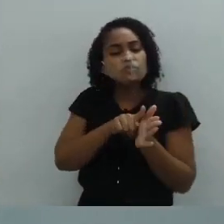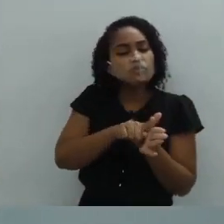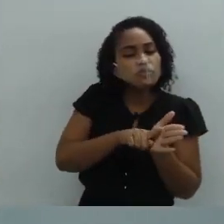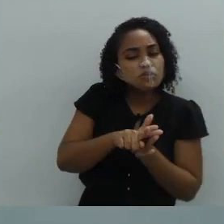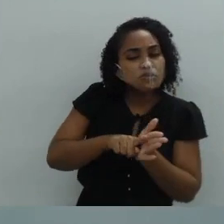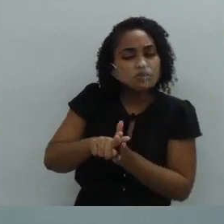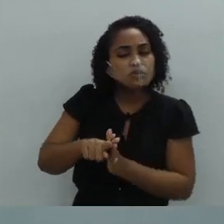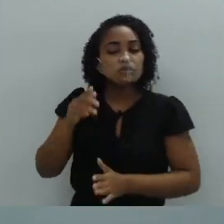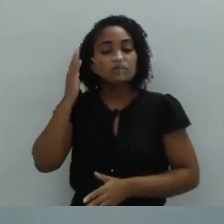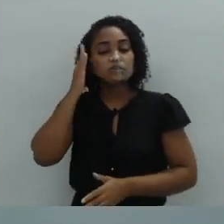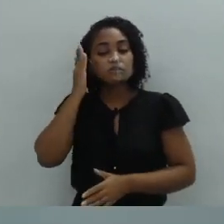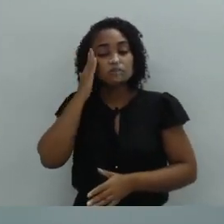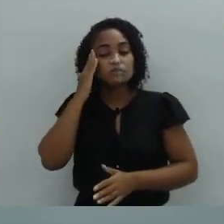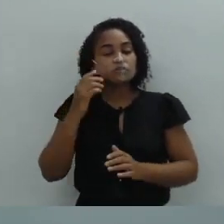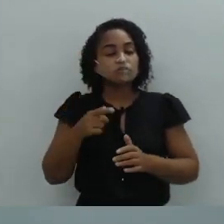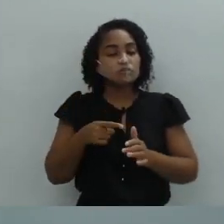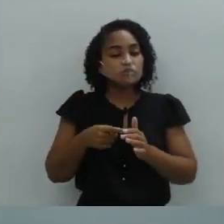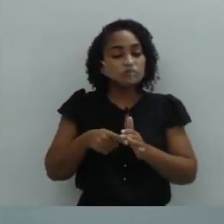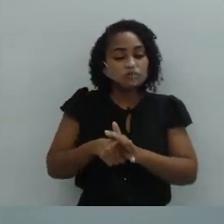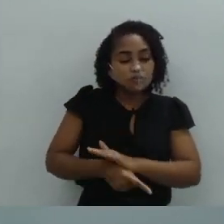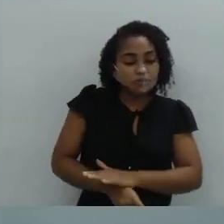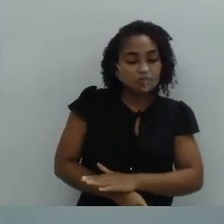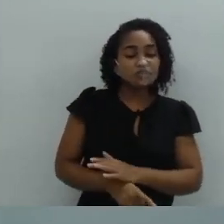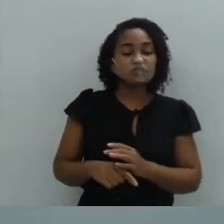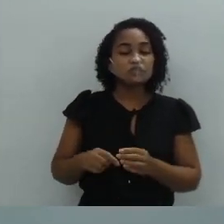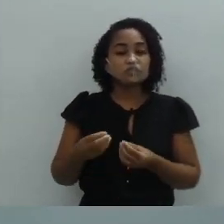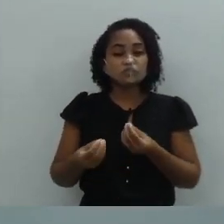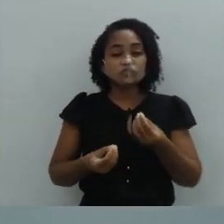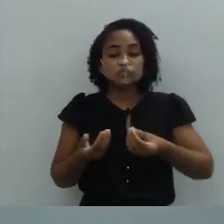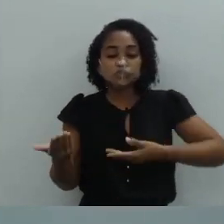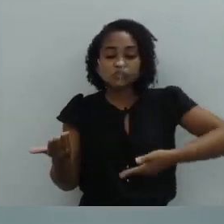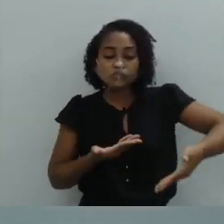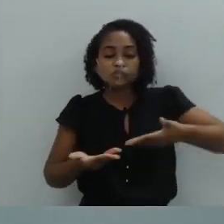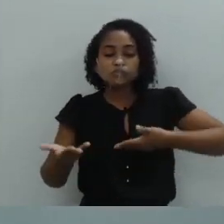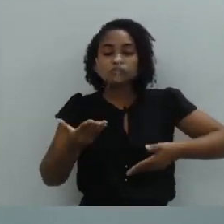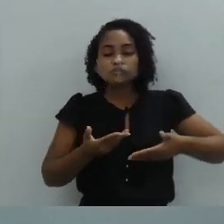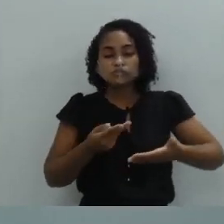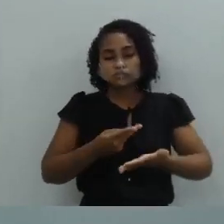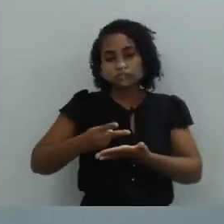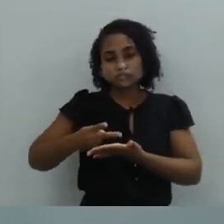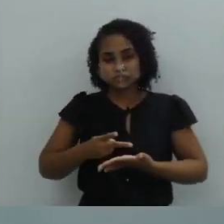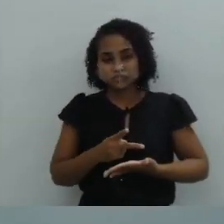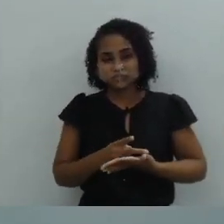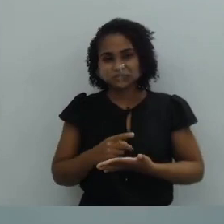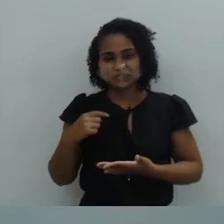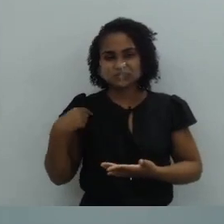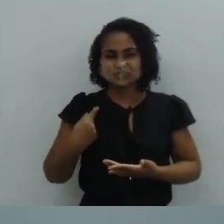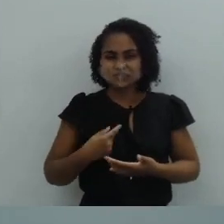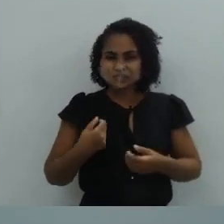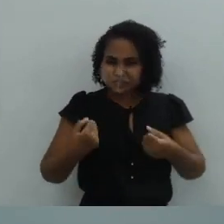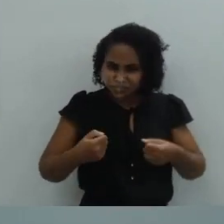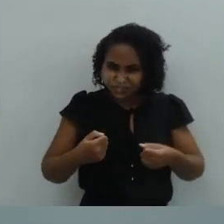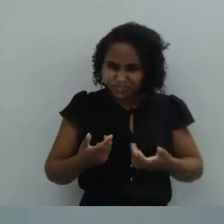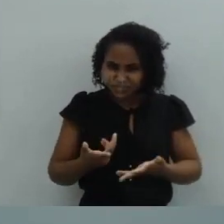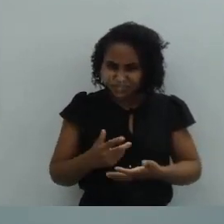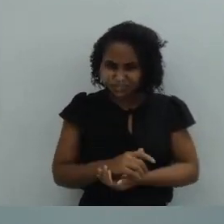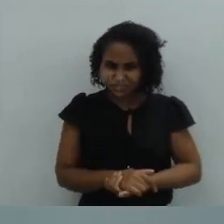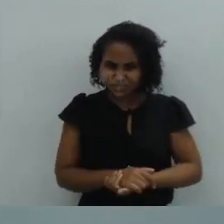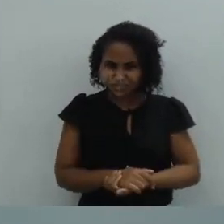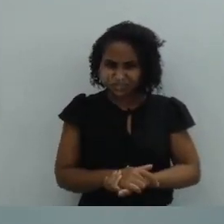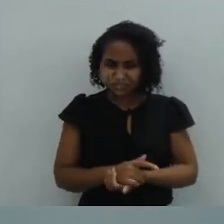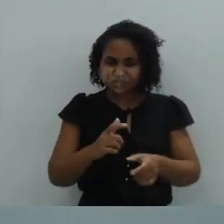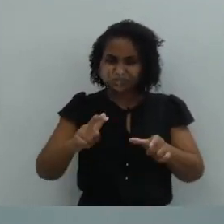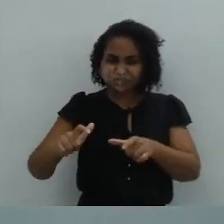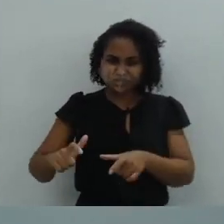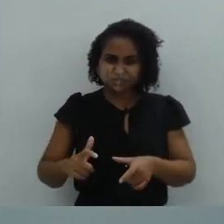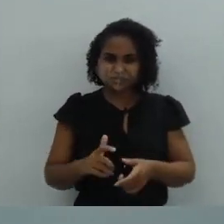de entender, de me apropriar com relação à situação. A gente realmente precisa dessa área